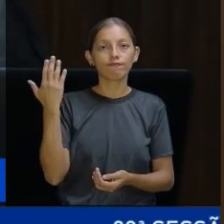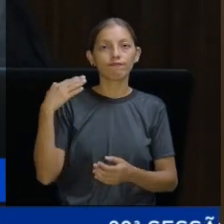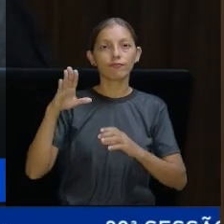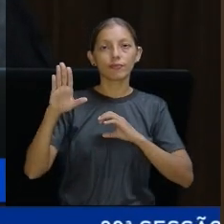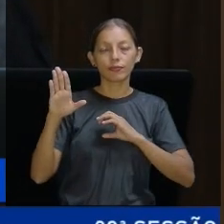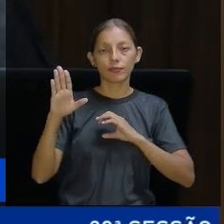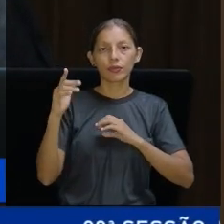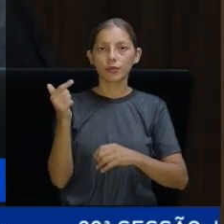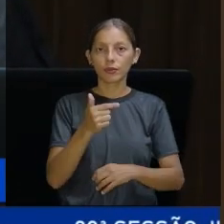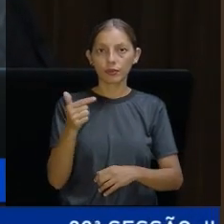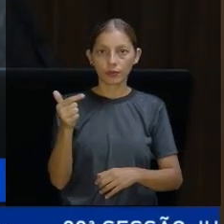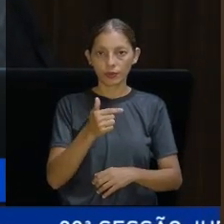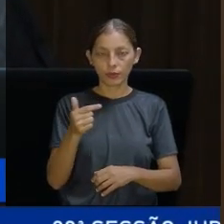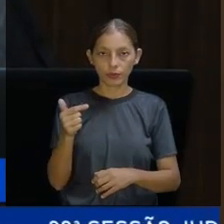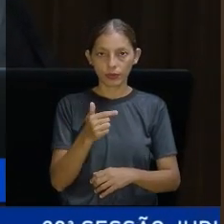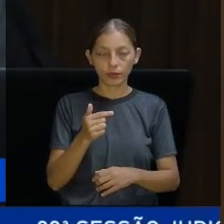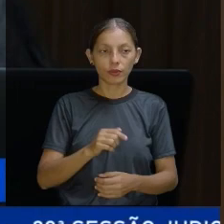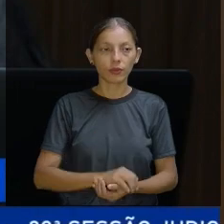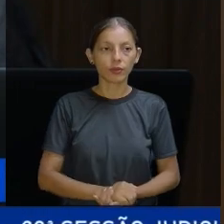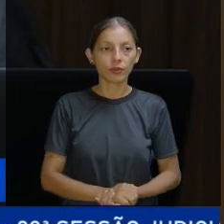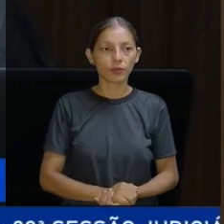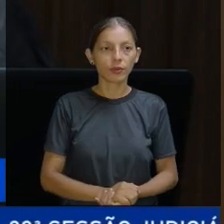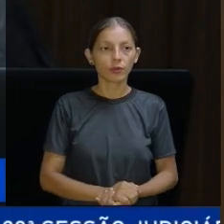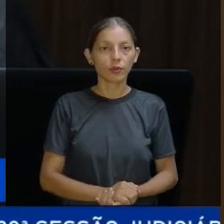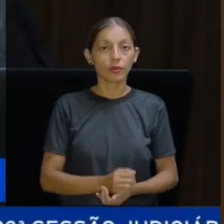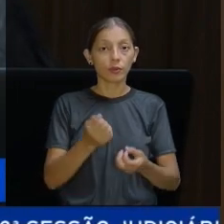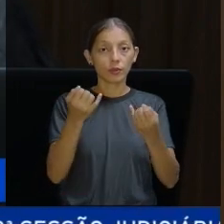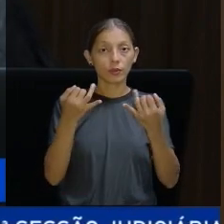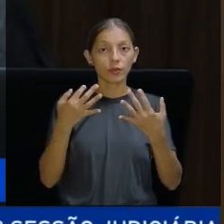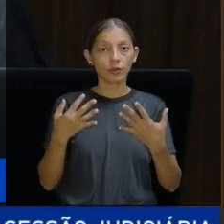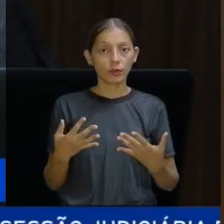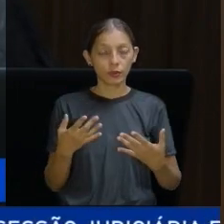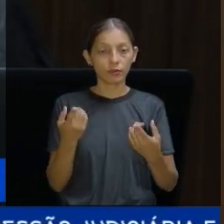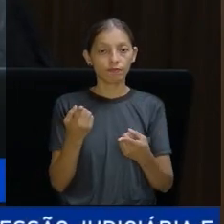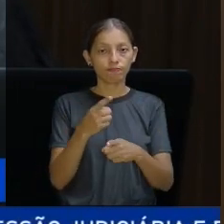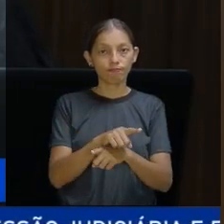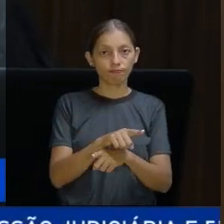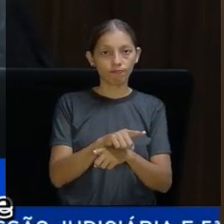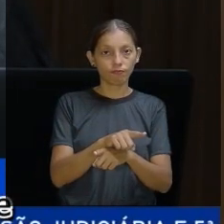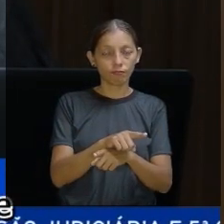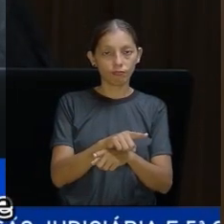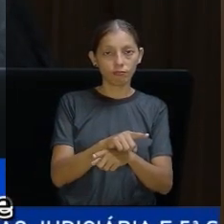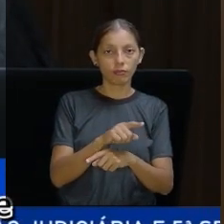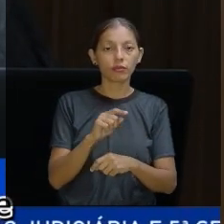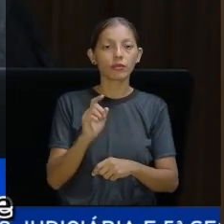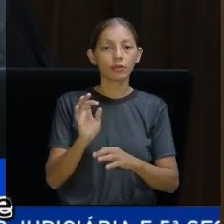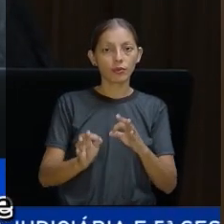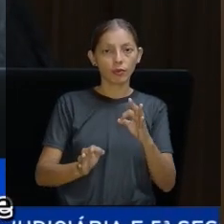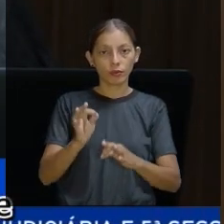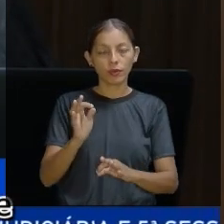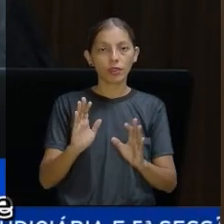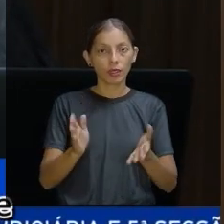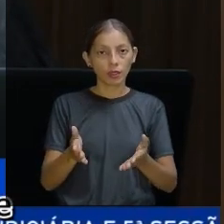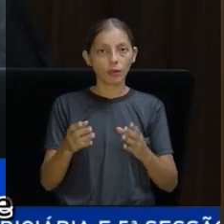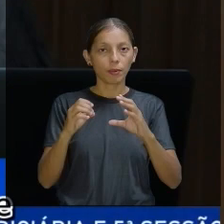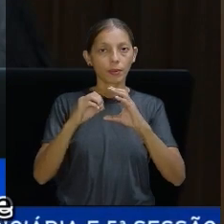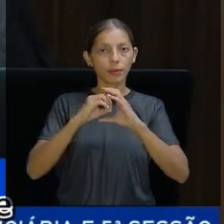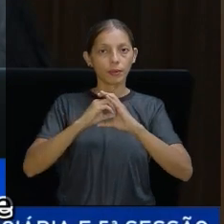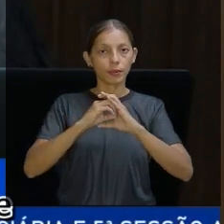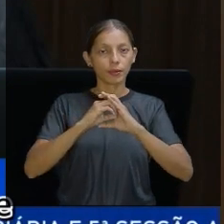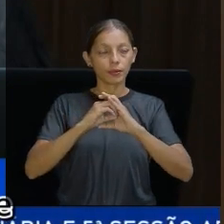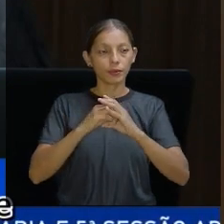Ele protocolou os presentes embargos de declaração em contrariedade ao que foi julgado pelo TRE do Amapá, que